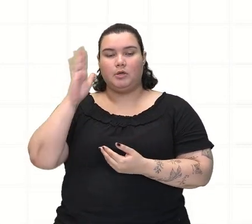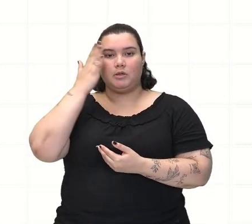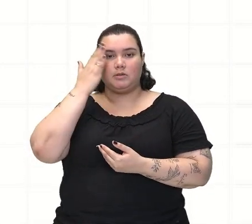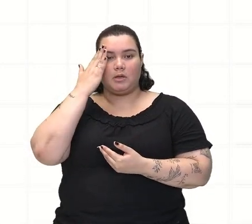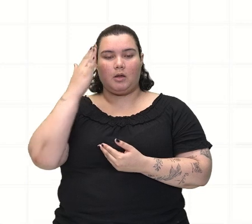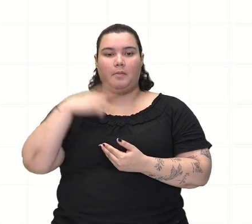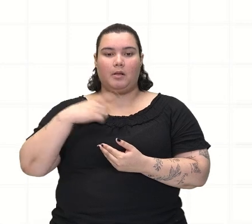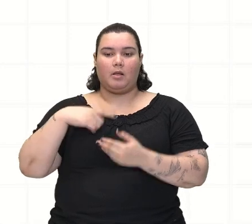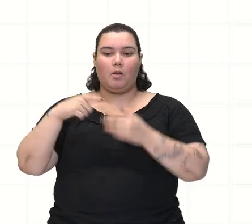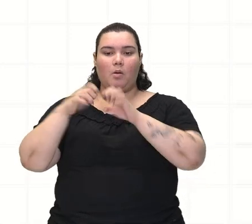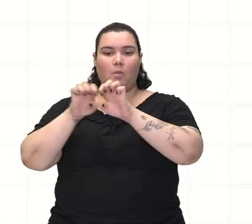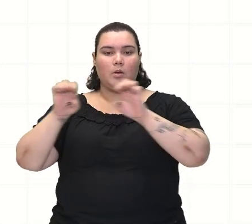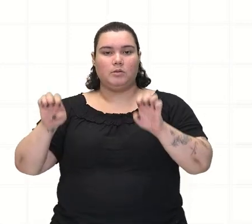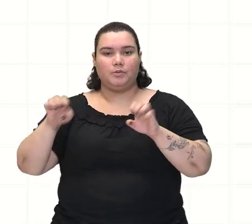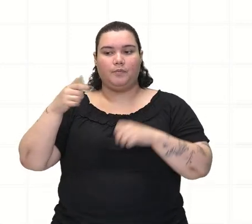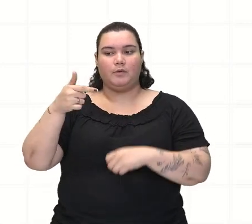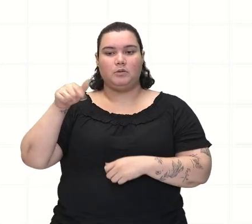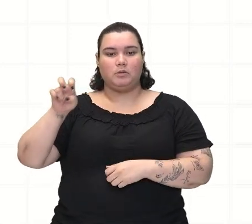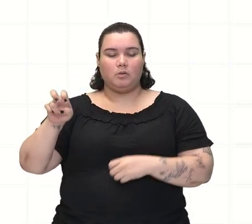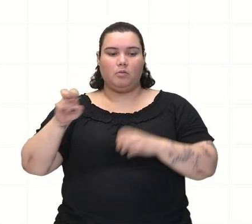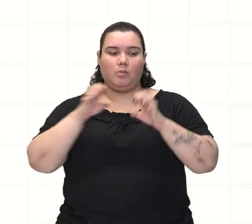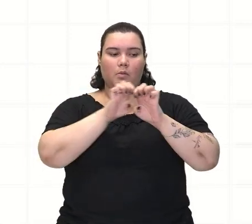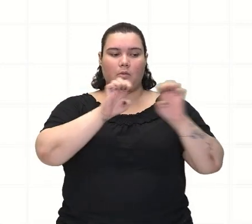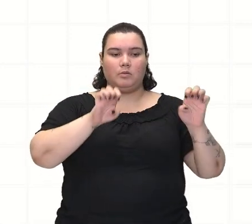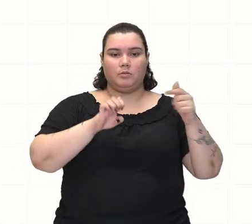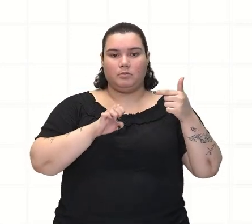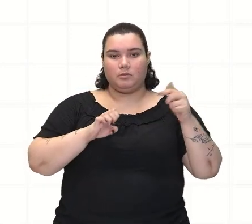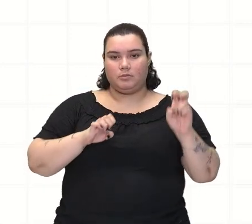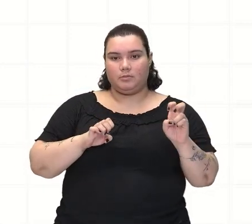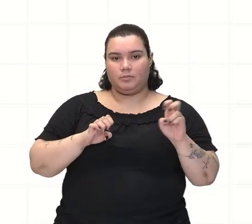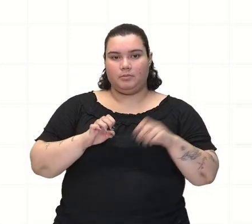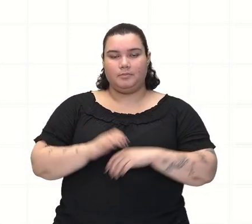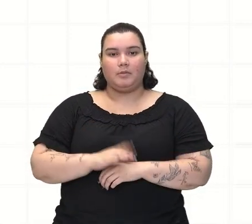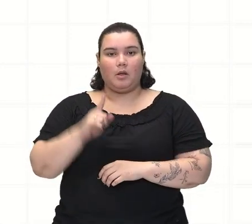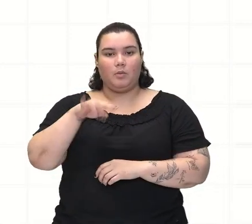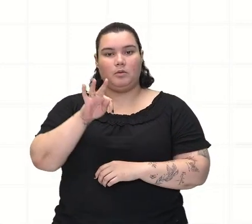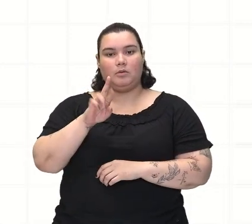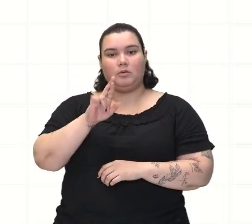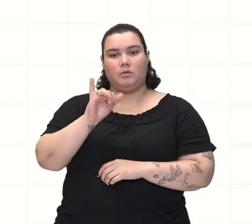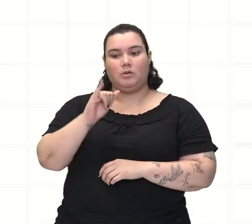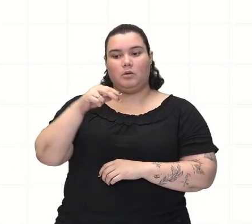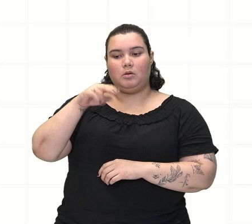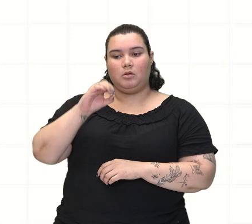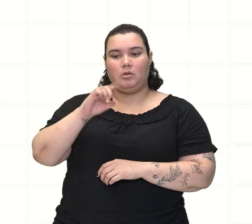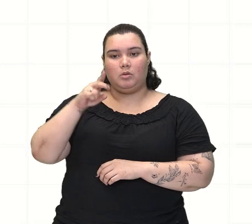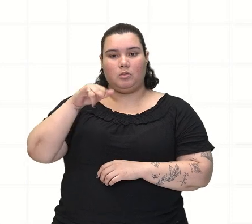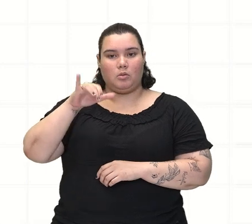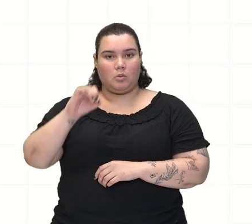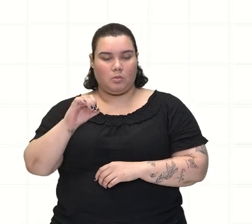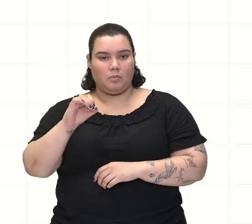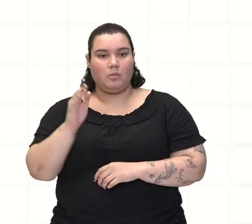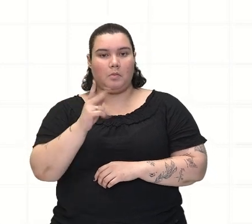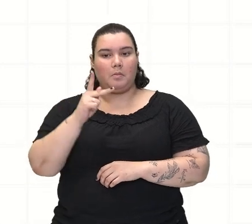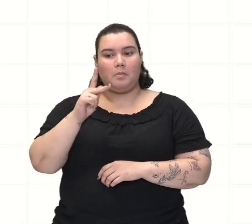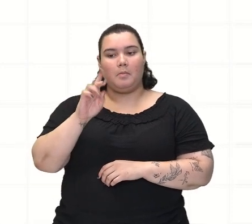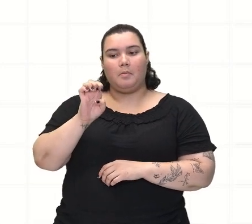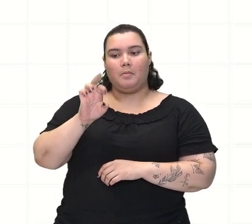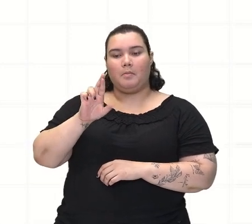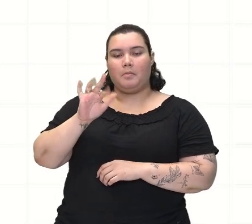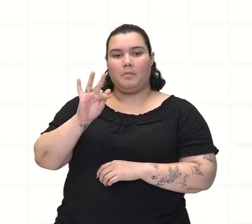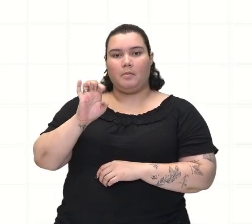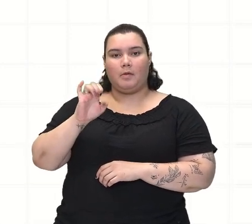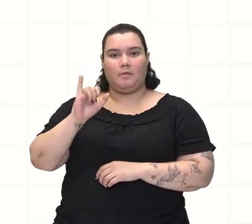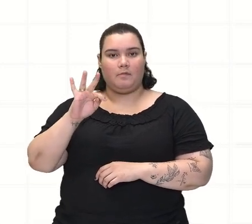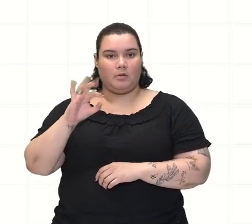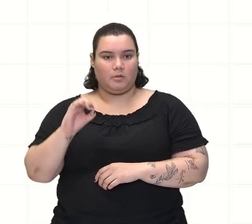um quadrado perfeito. É um trinômio perfeito, né? Beleza? Então, se eu somar 25 dos dois lados da